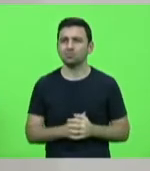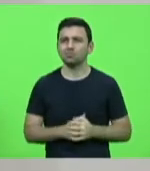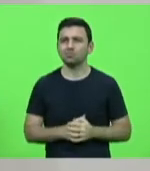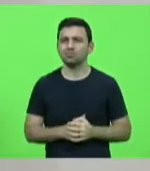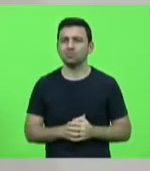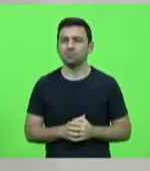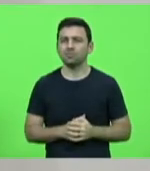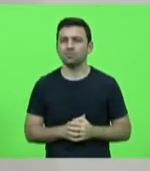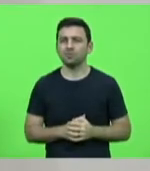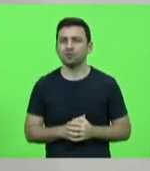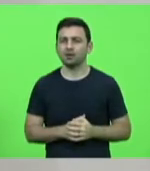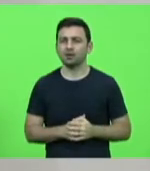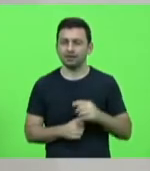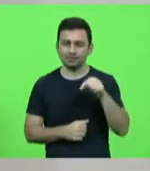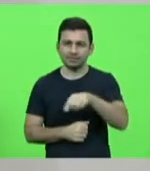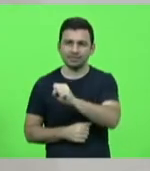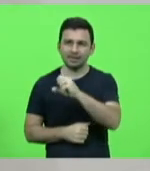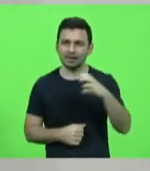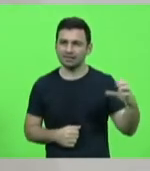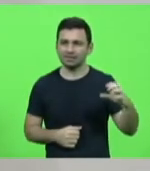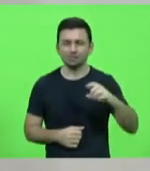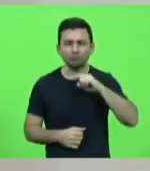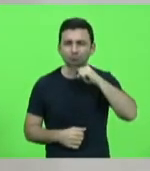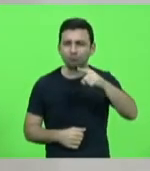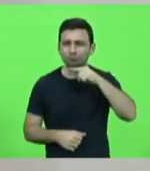Santa Catarina não aguenta mais corrupção.